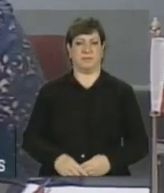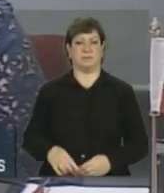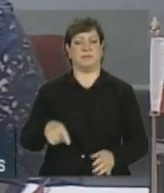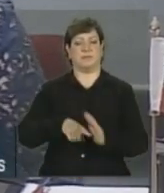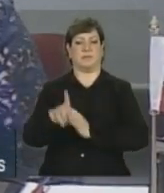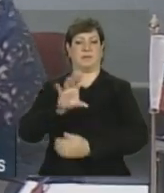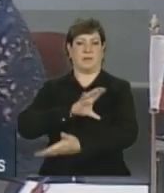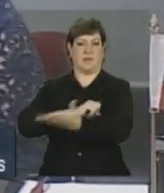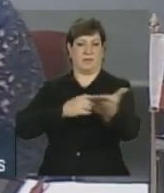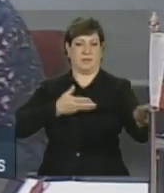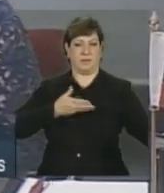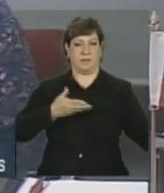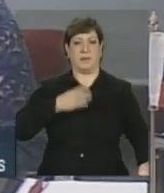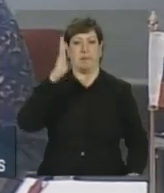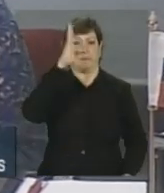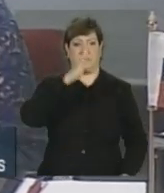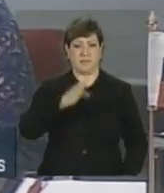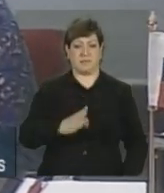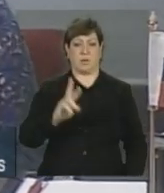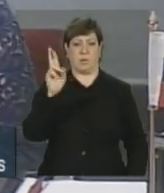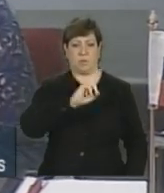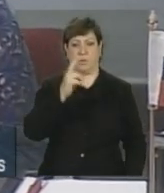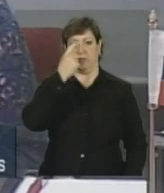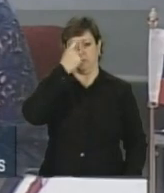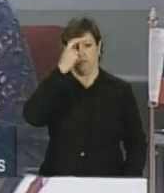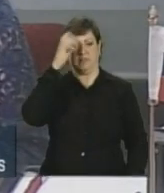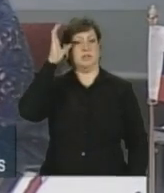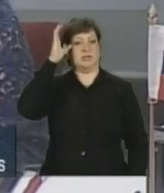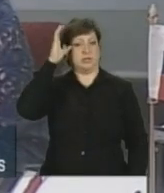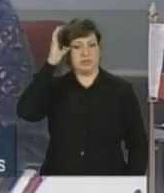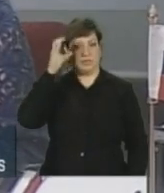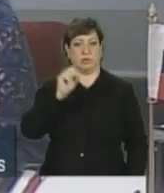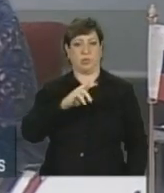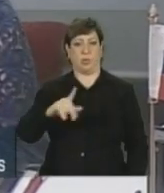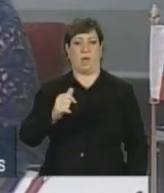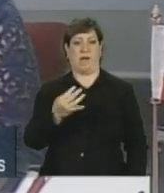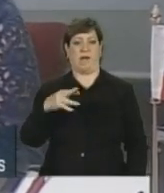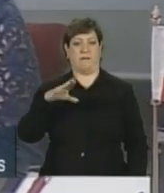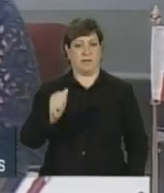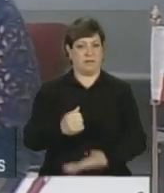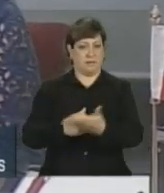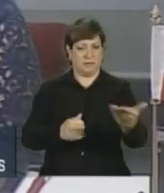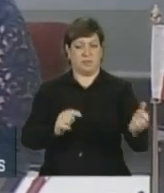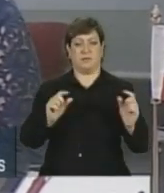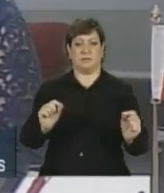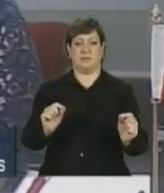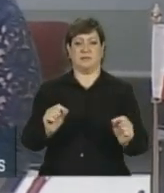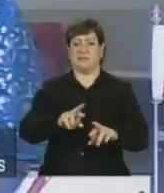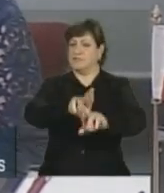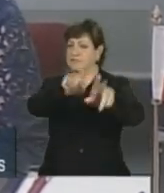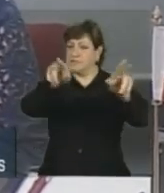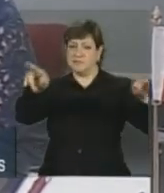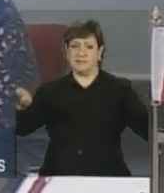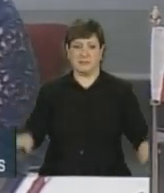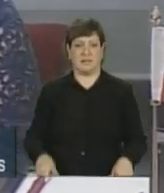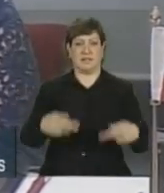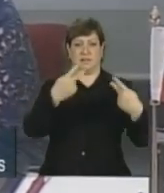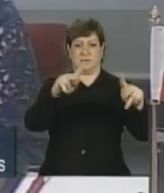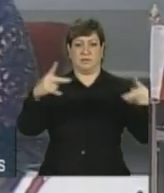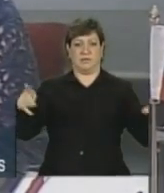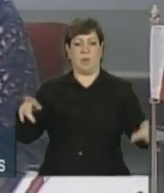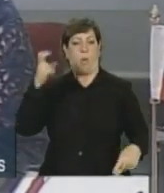Queridos colegas, brasileiros, russos, indianos, chineses e sul-africanos são tão diferentes em suas